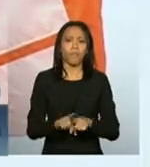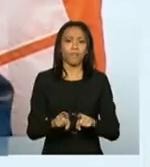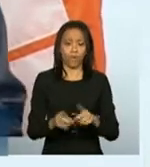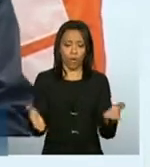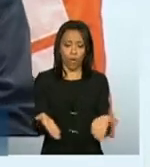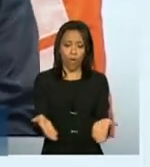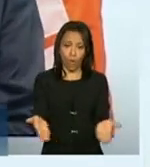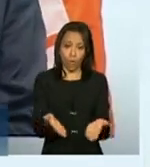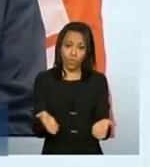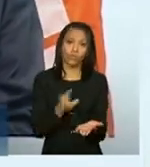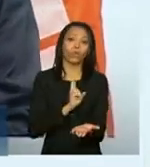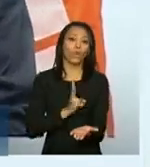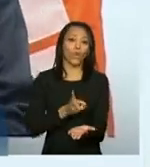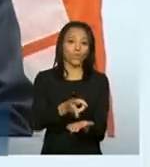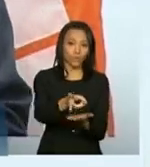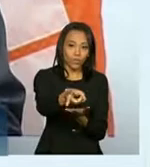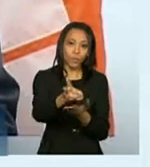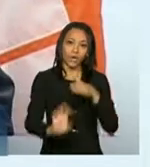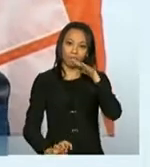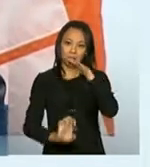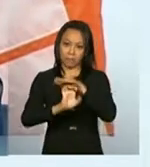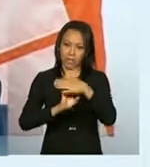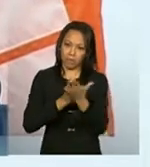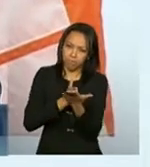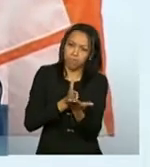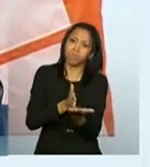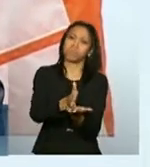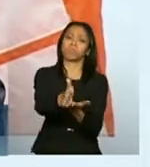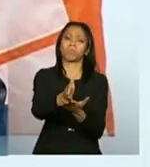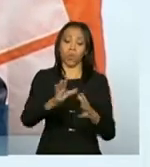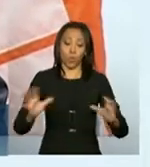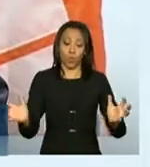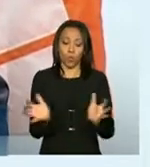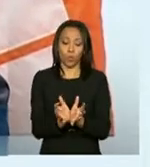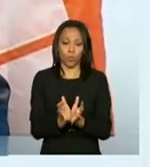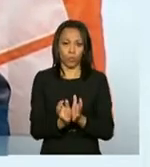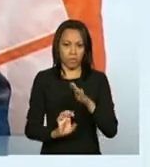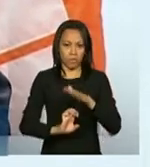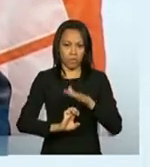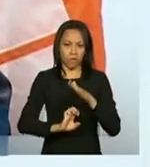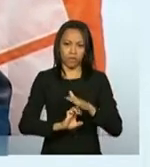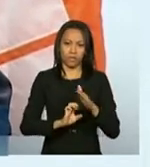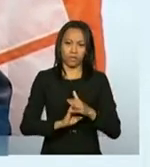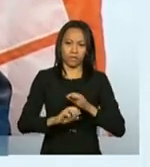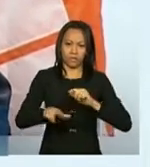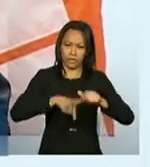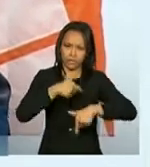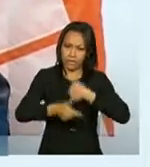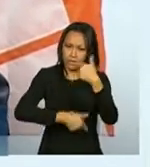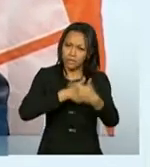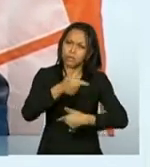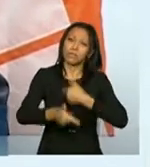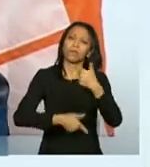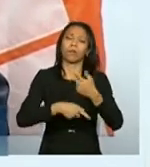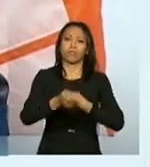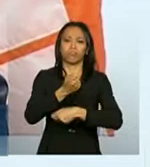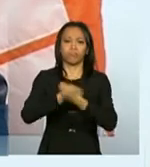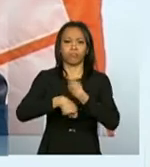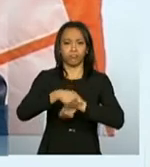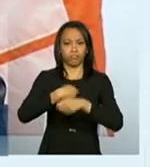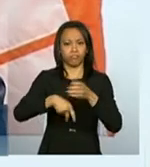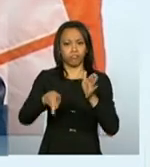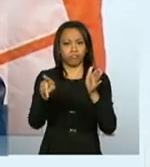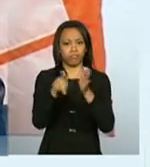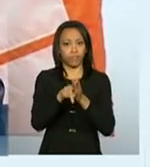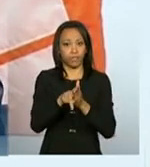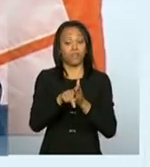hoje a criação do Grupo Baltor, grupo totalmente independente em suas atividades, com vida e administração própria,